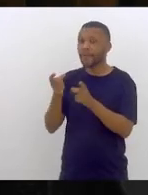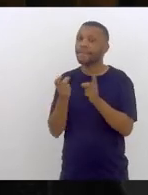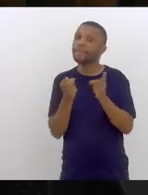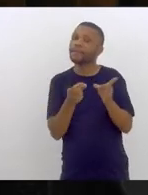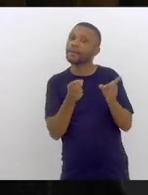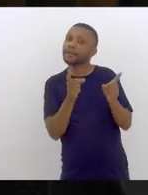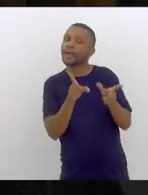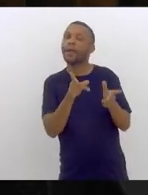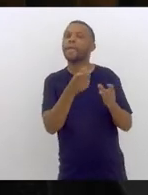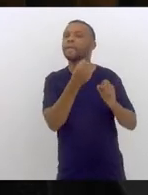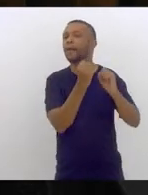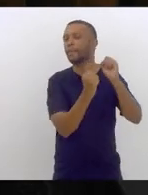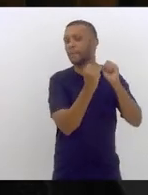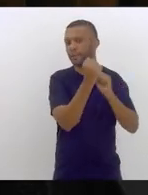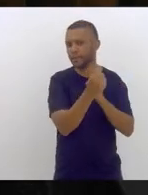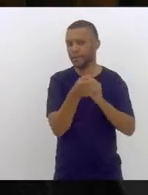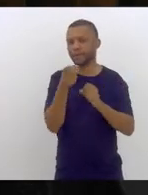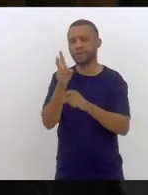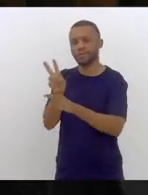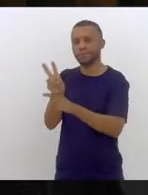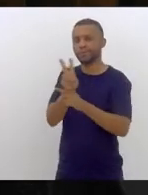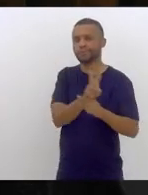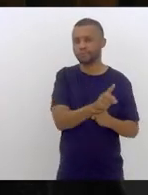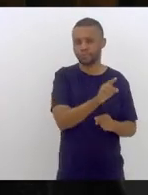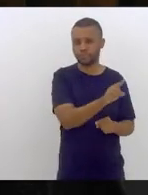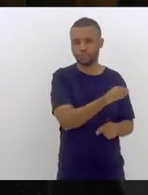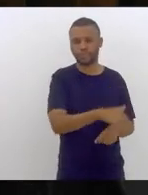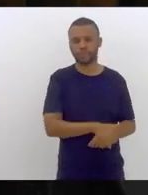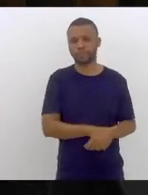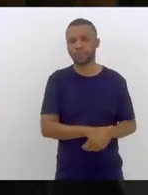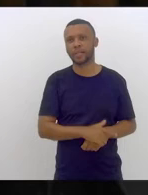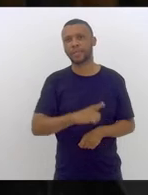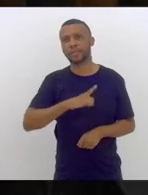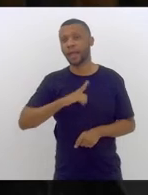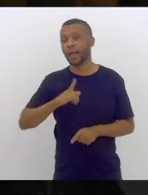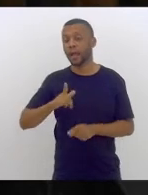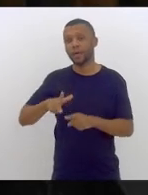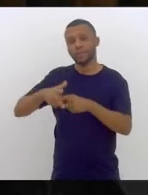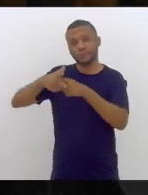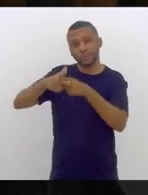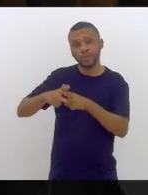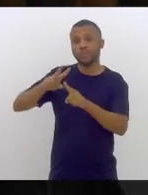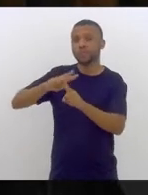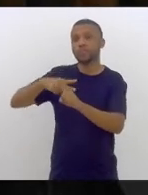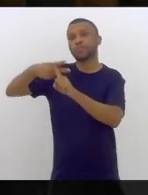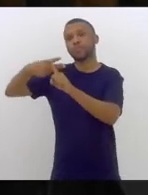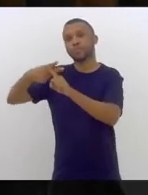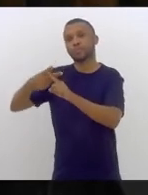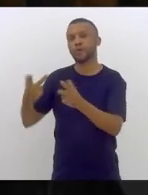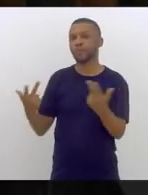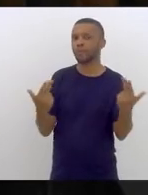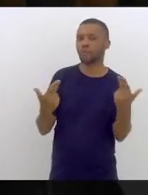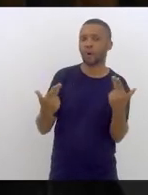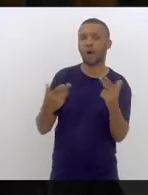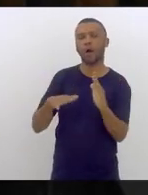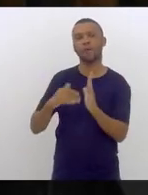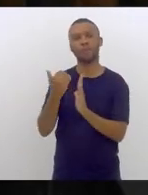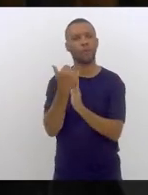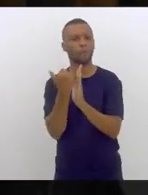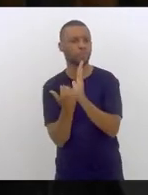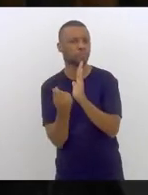concessionária se sofreu o mesmo reajuste se o reajuste foi inferior se não teve